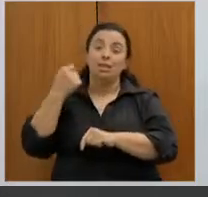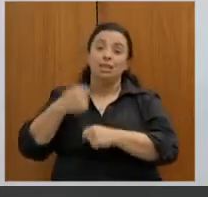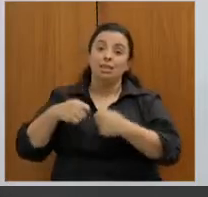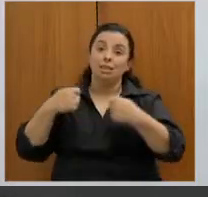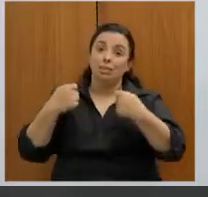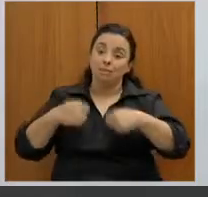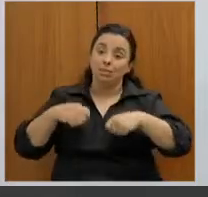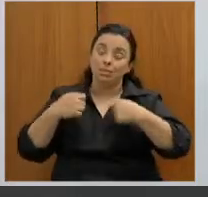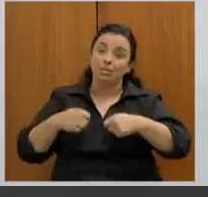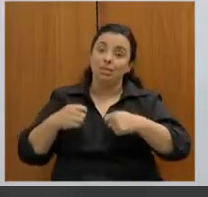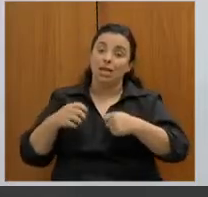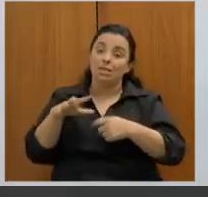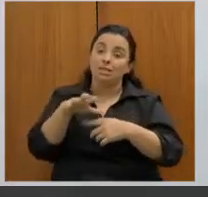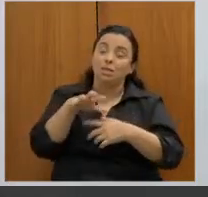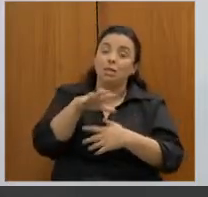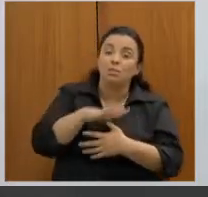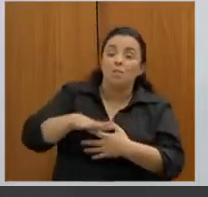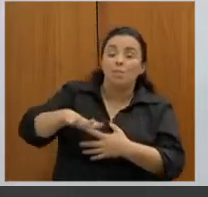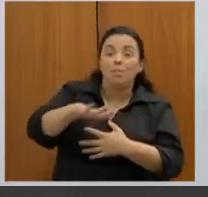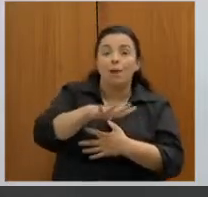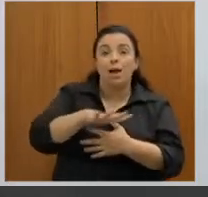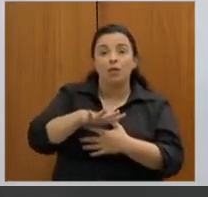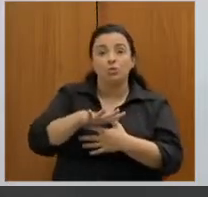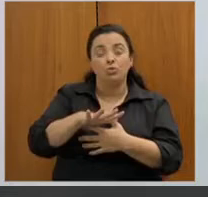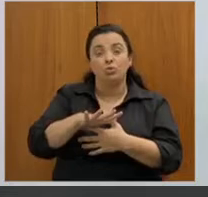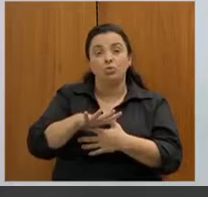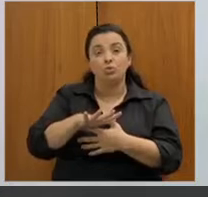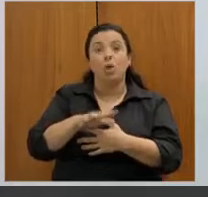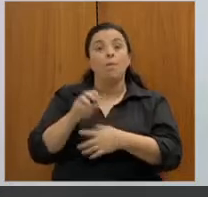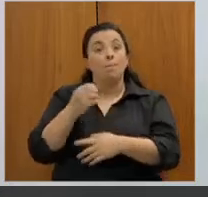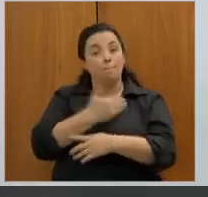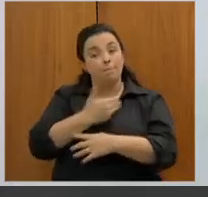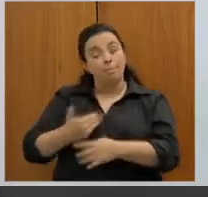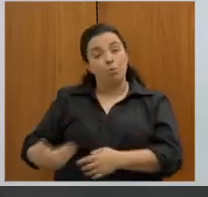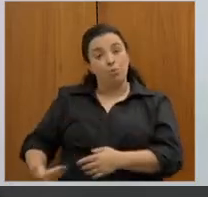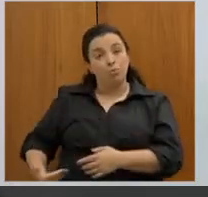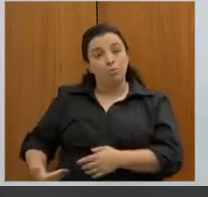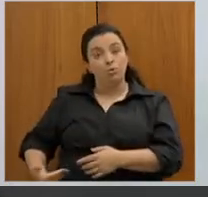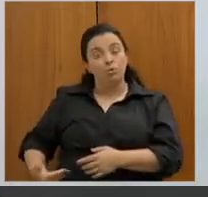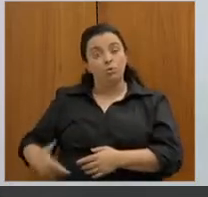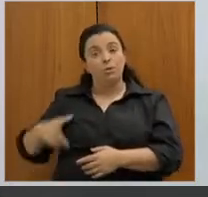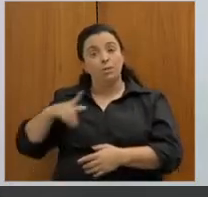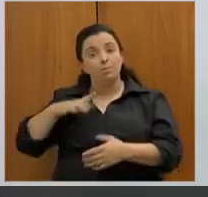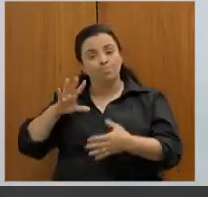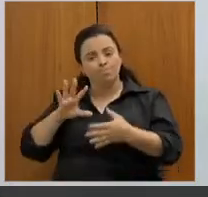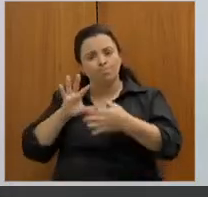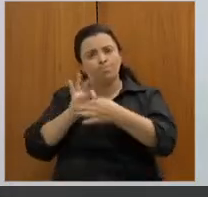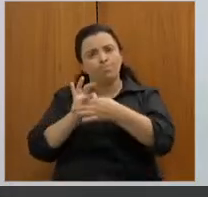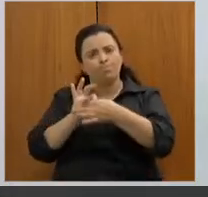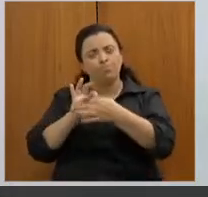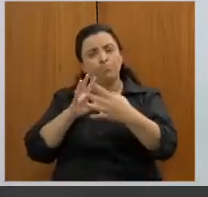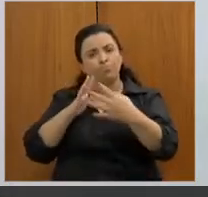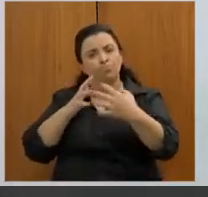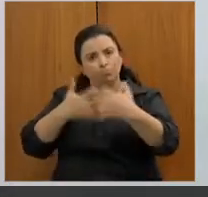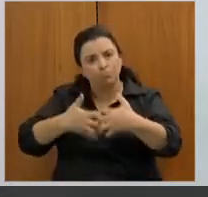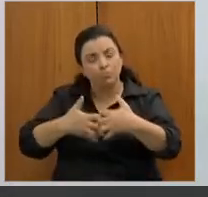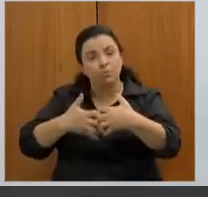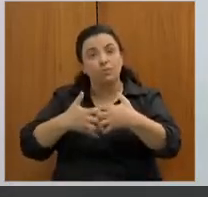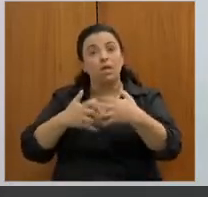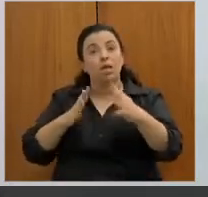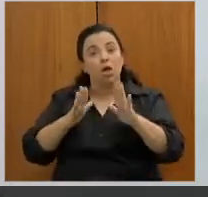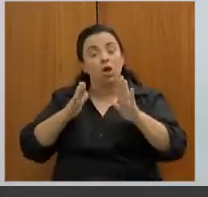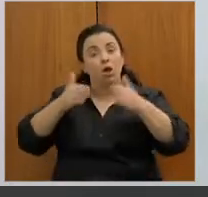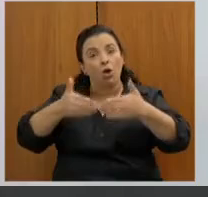engajado no trabalho da defesa da vida e de direito dessas mulheres